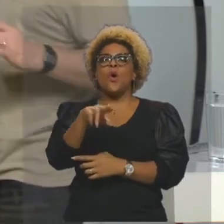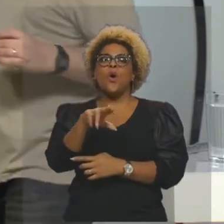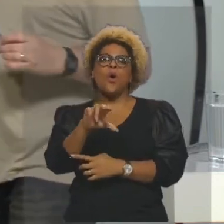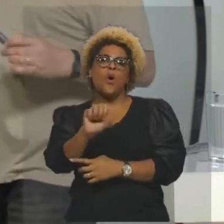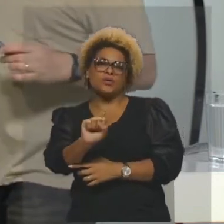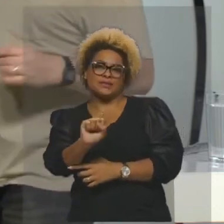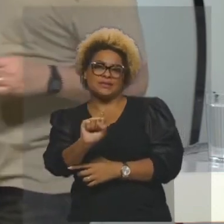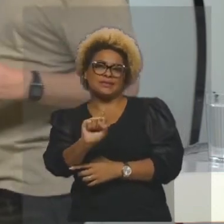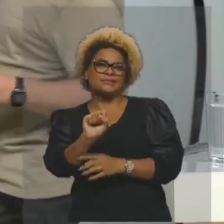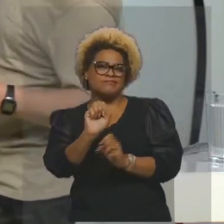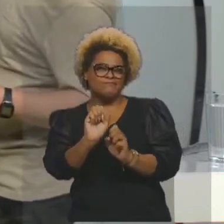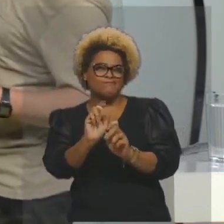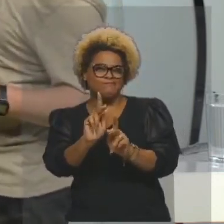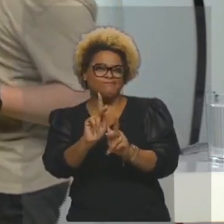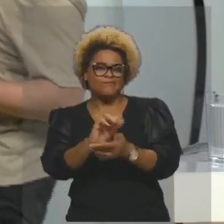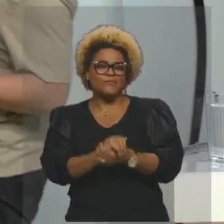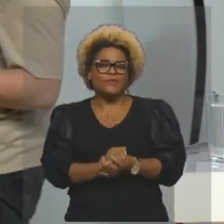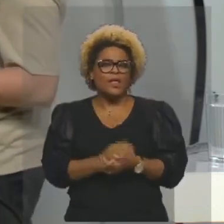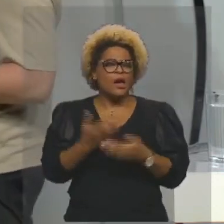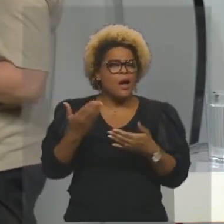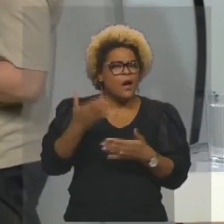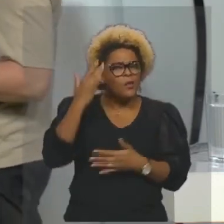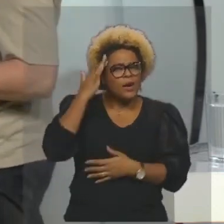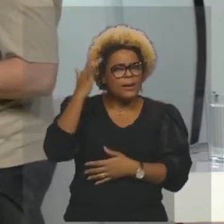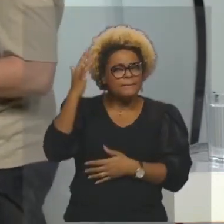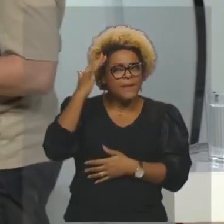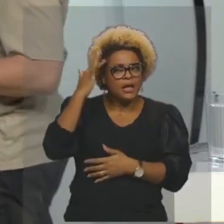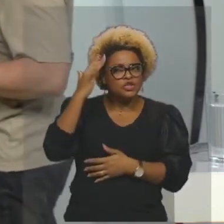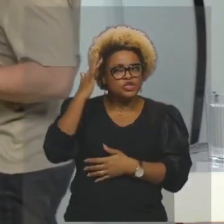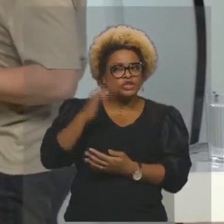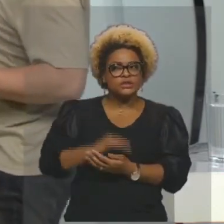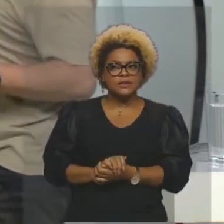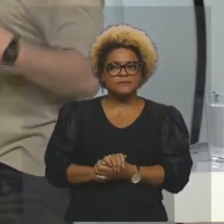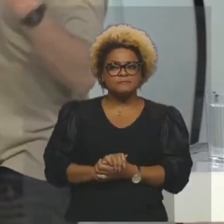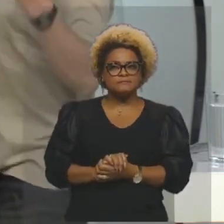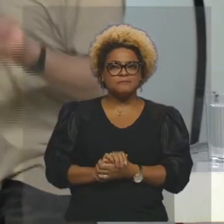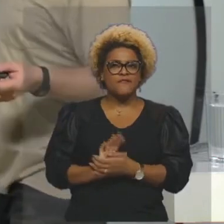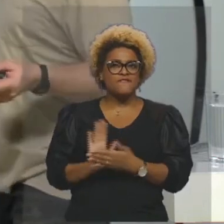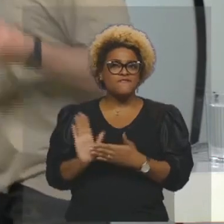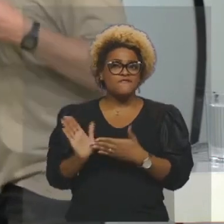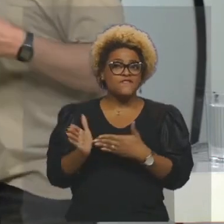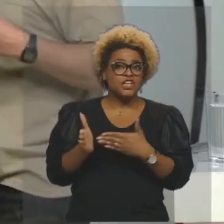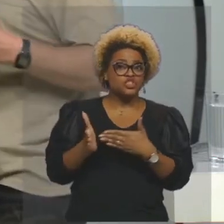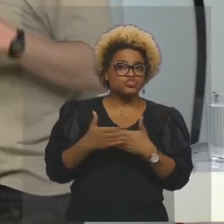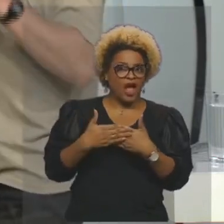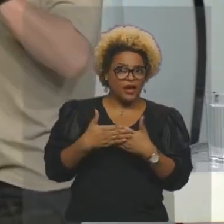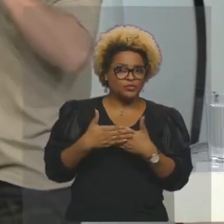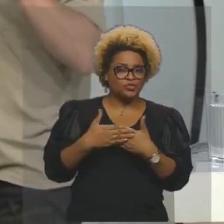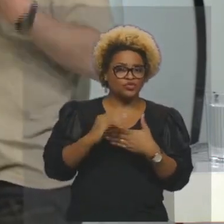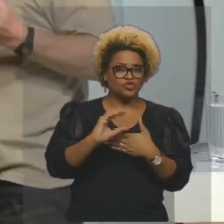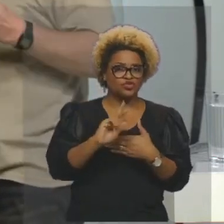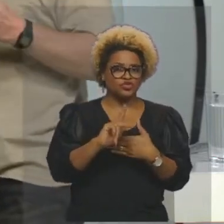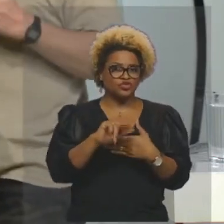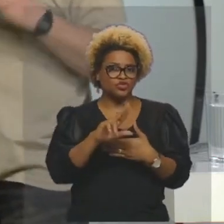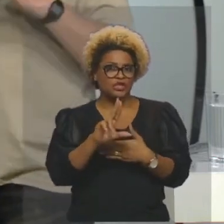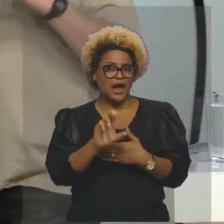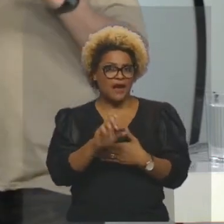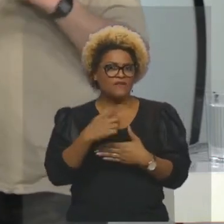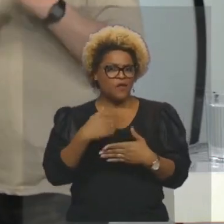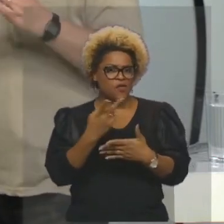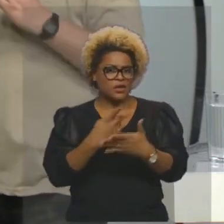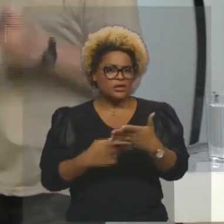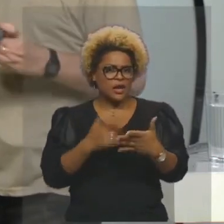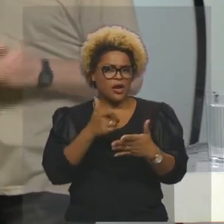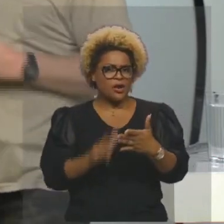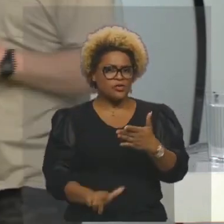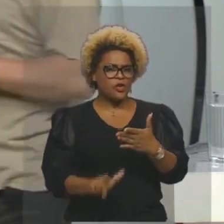pessoal? Agora, vamos imaginar aquela chave fechada. Eu vou desenhar de novo o circuito, que eu acho importante a gente desenhar e